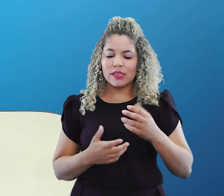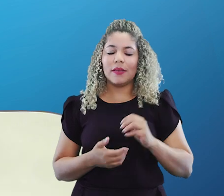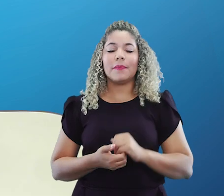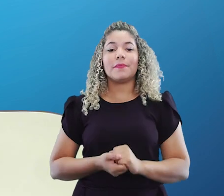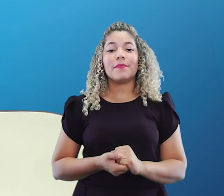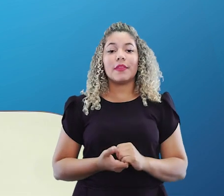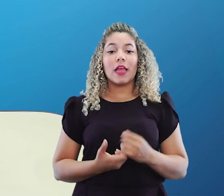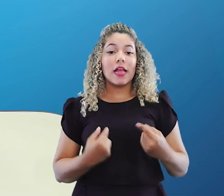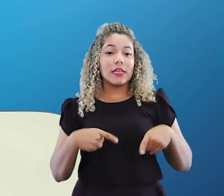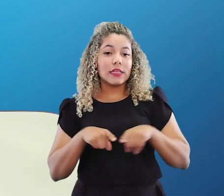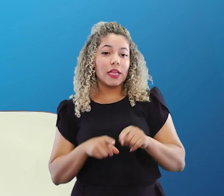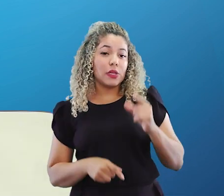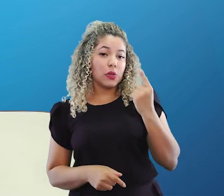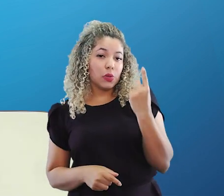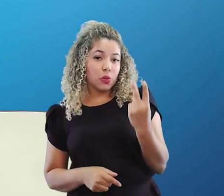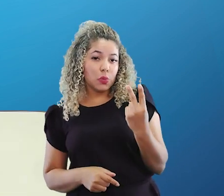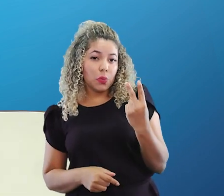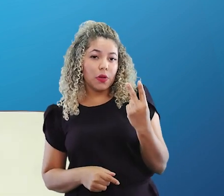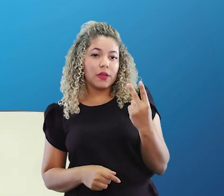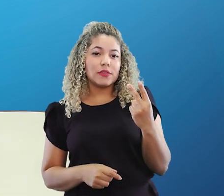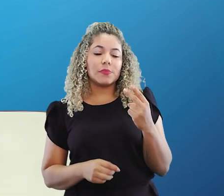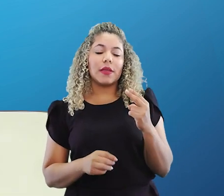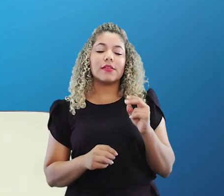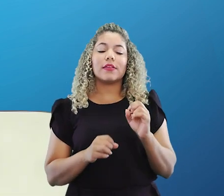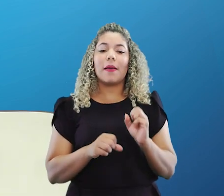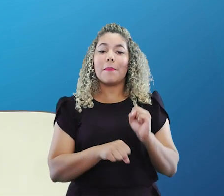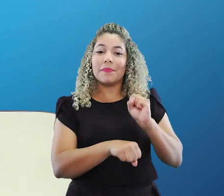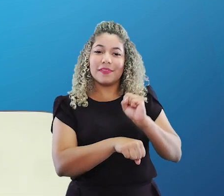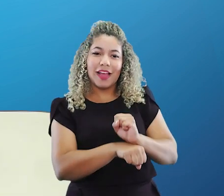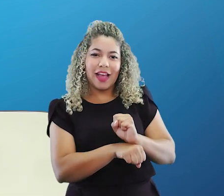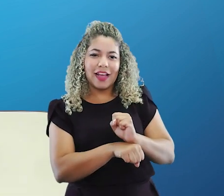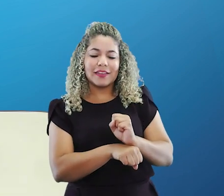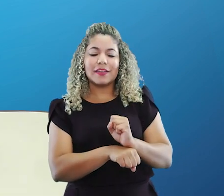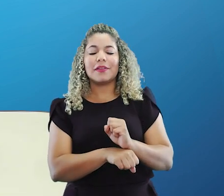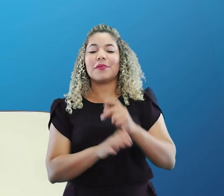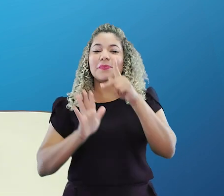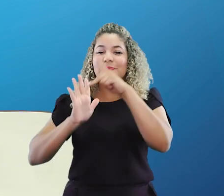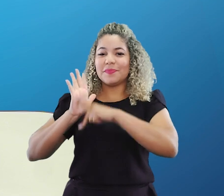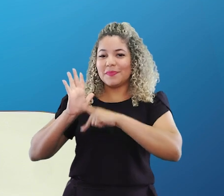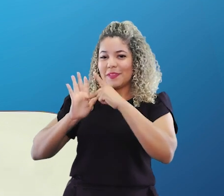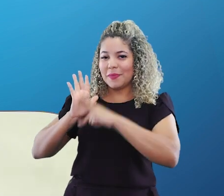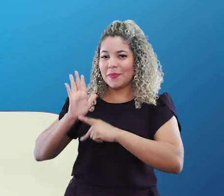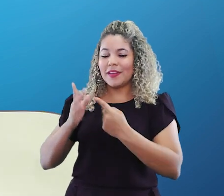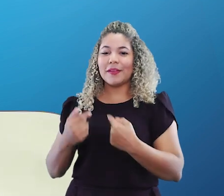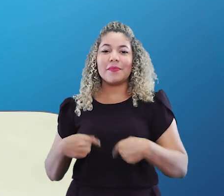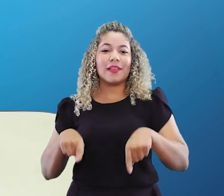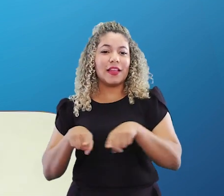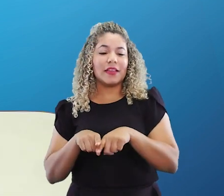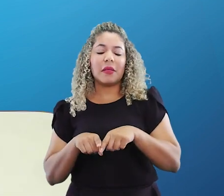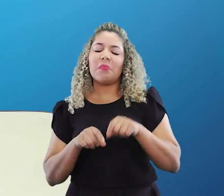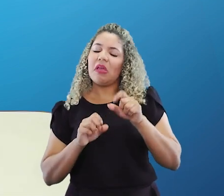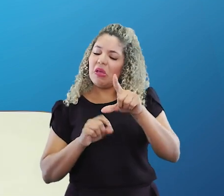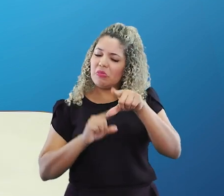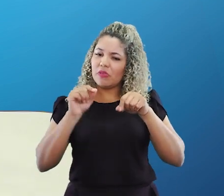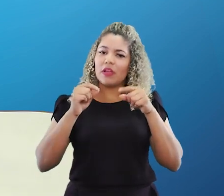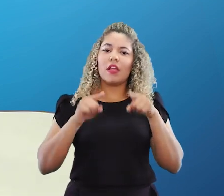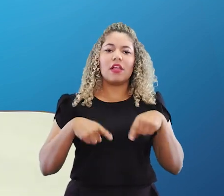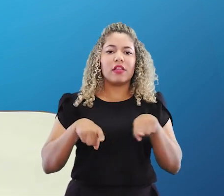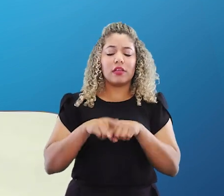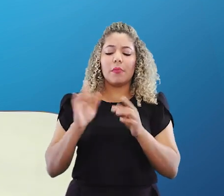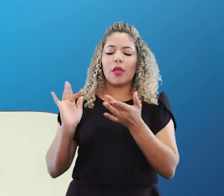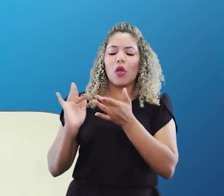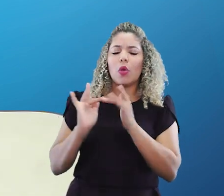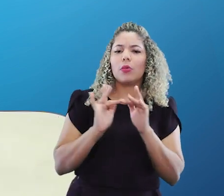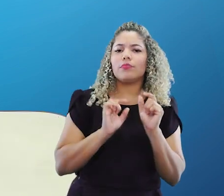critério. Nós temos duas peças aqui que servem para a estabilização do nosso projeto, é opcional também, elas